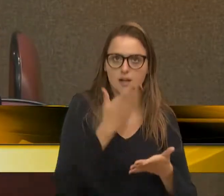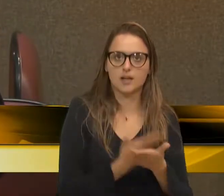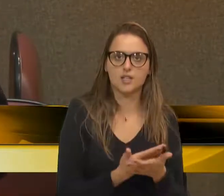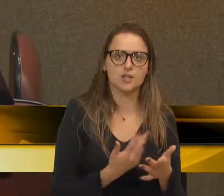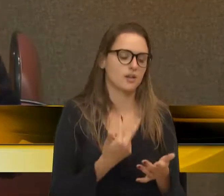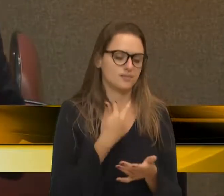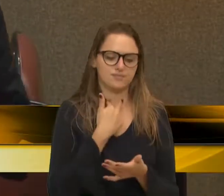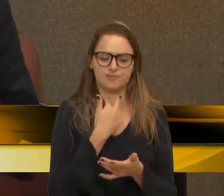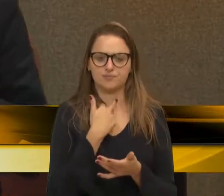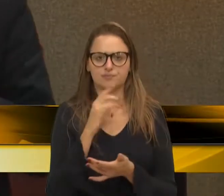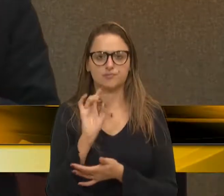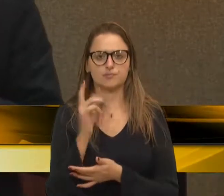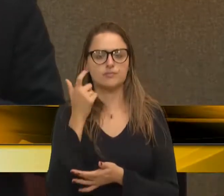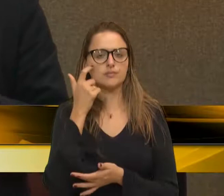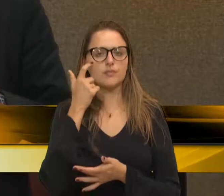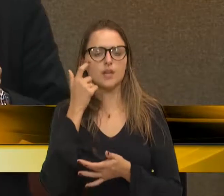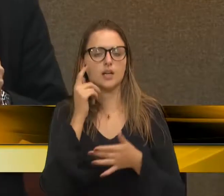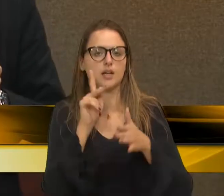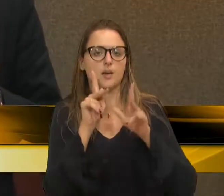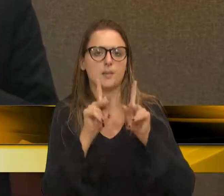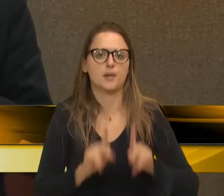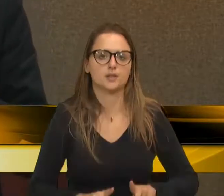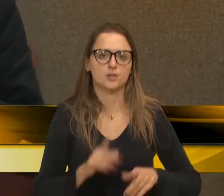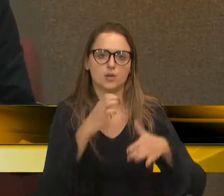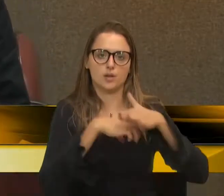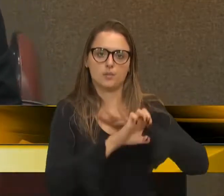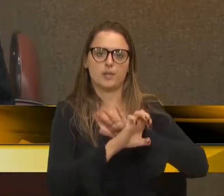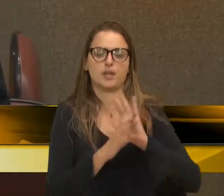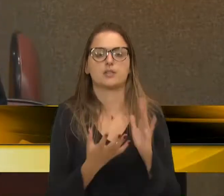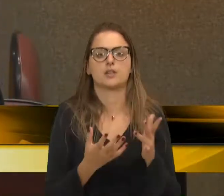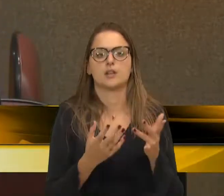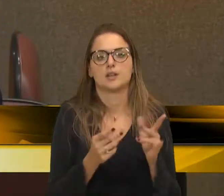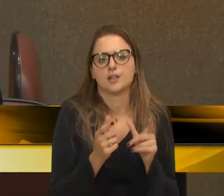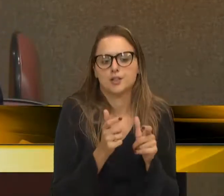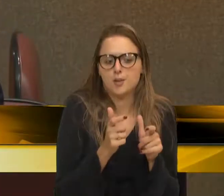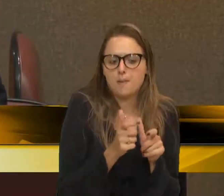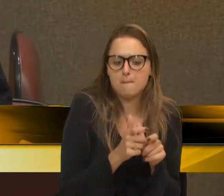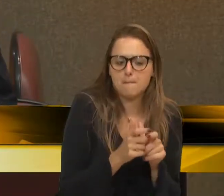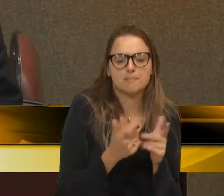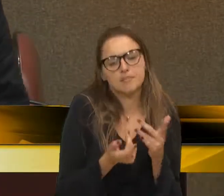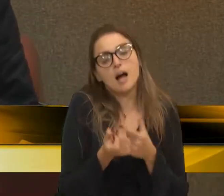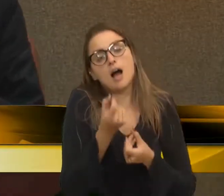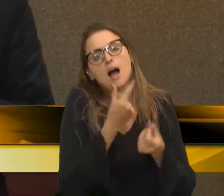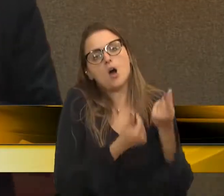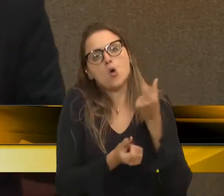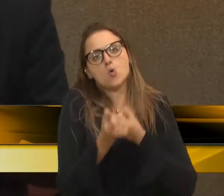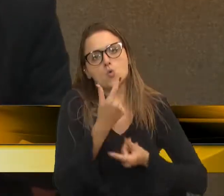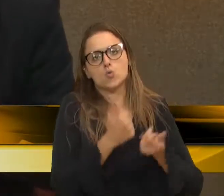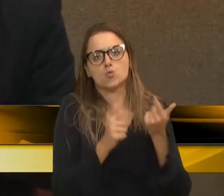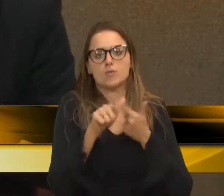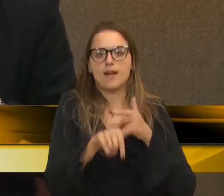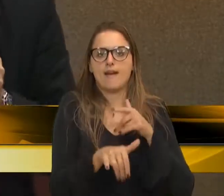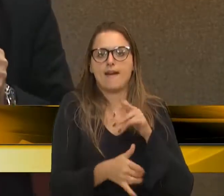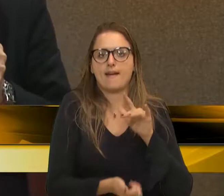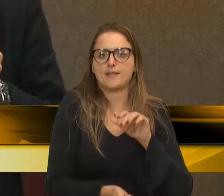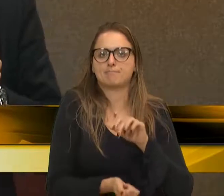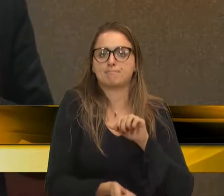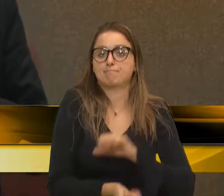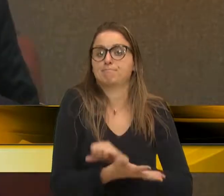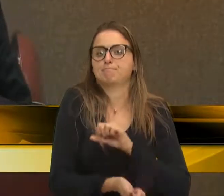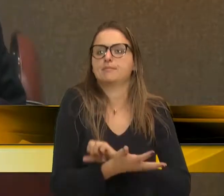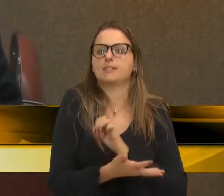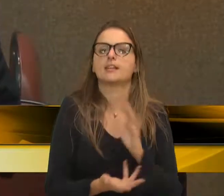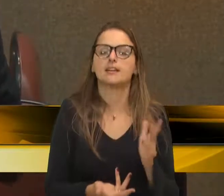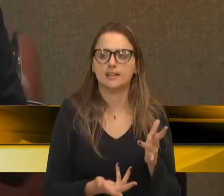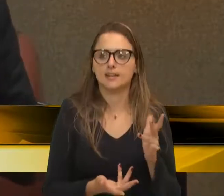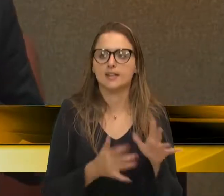podemos pensar que o empreendedor, né, muitas vezes, na sua pequena maioria, é tramposo, mas na sua